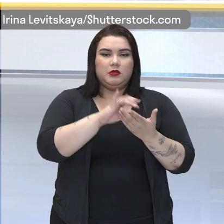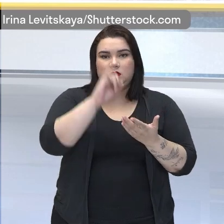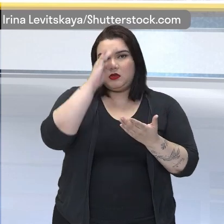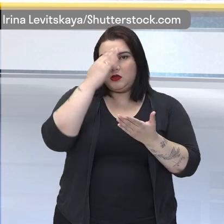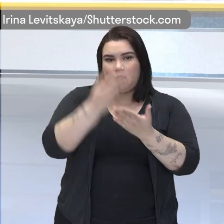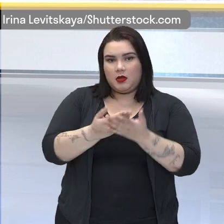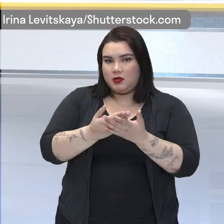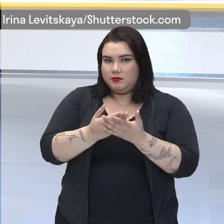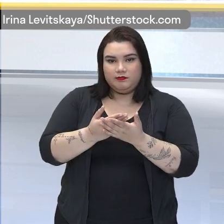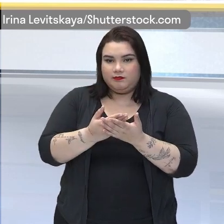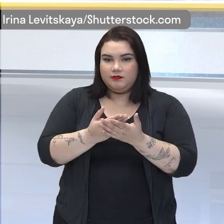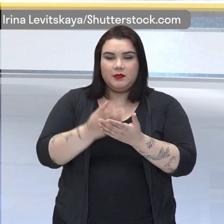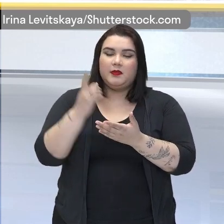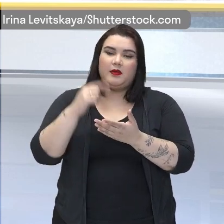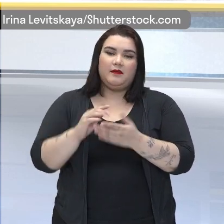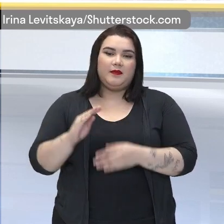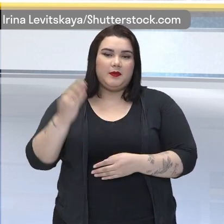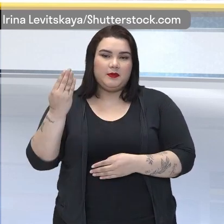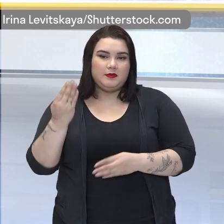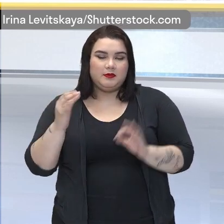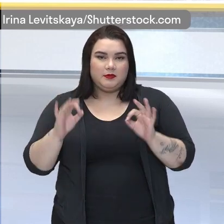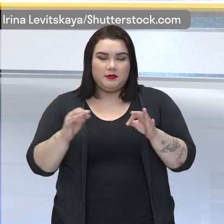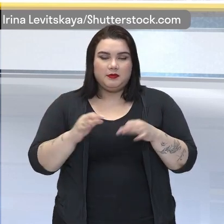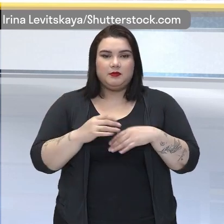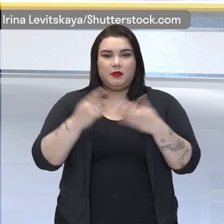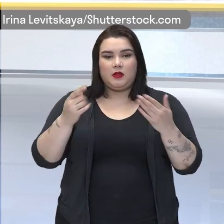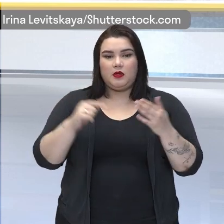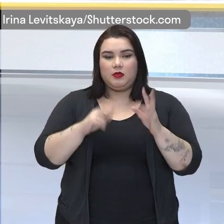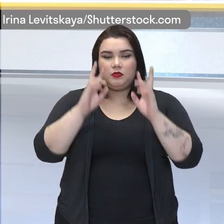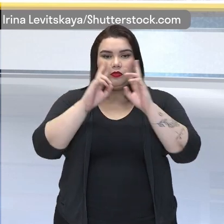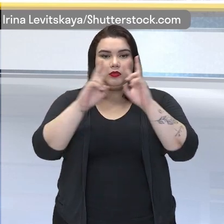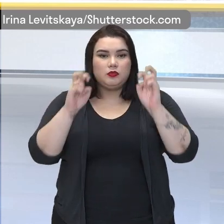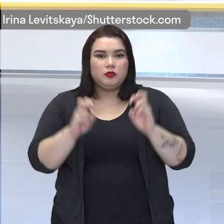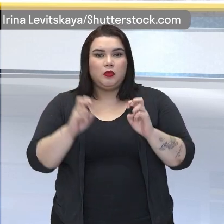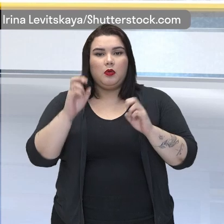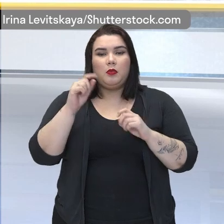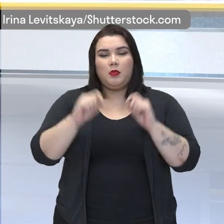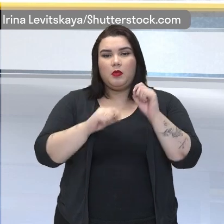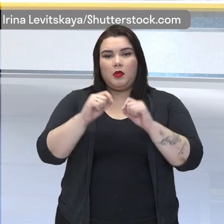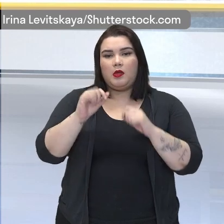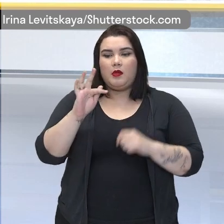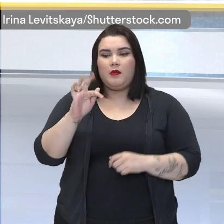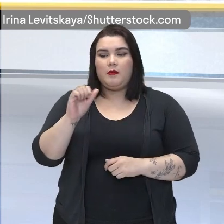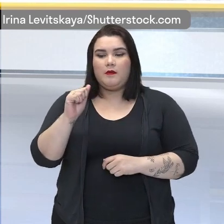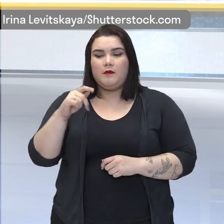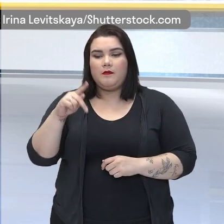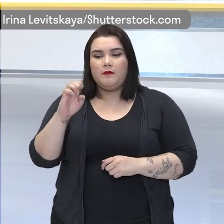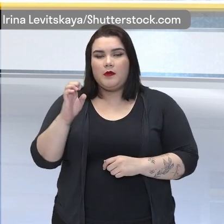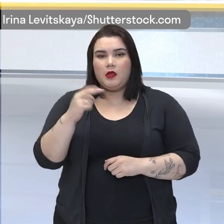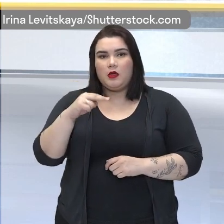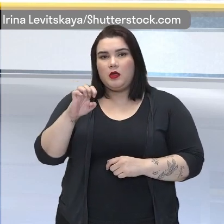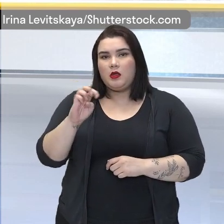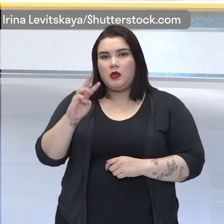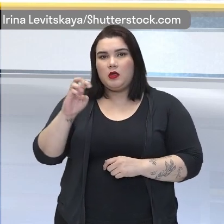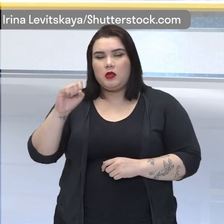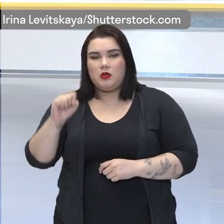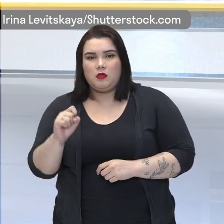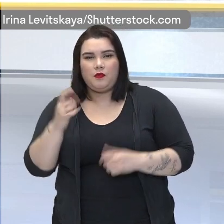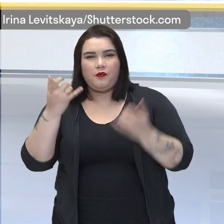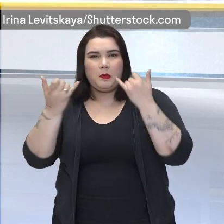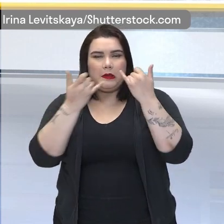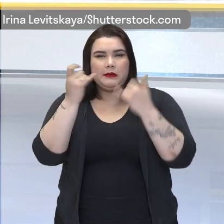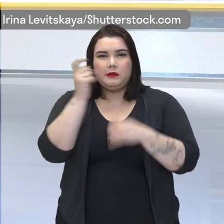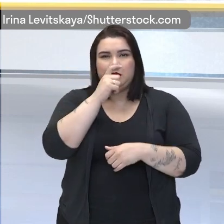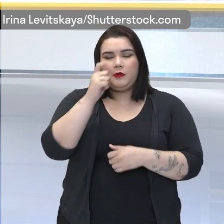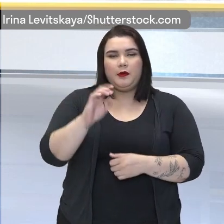ela é falsa, ok? Então aqui uma charge a respeito das fake news, não é? Então, charges também